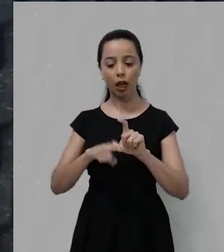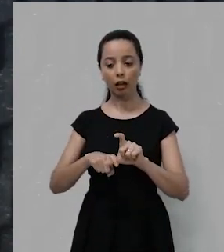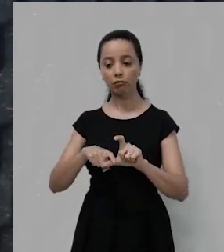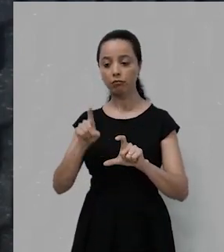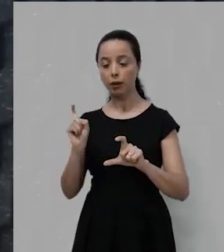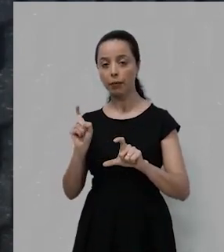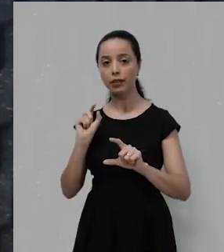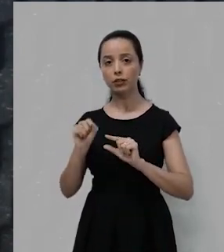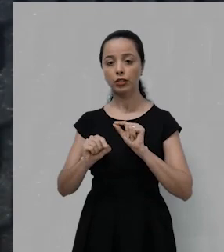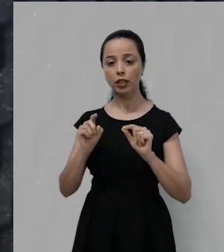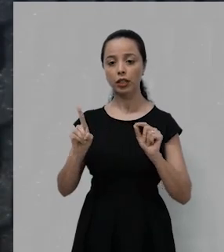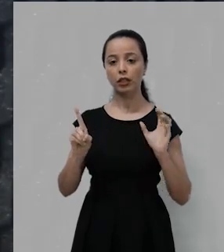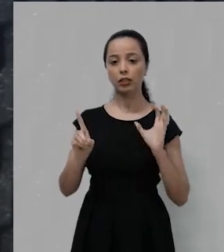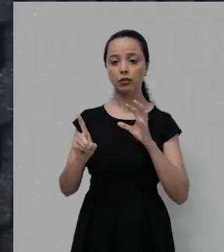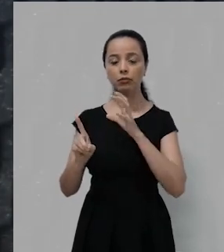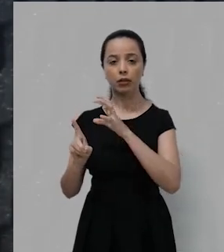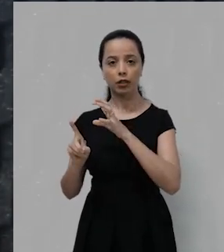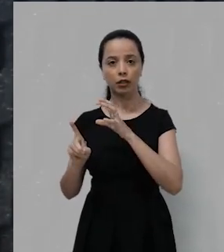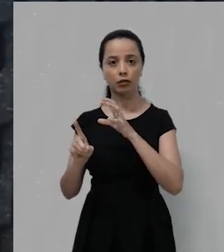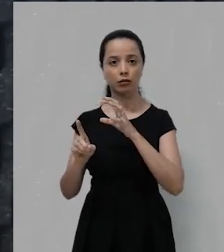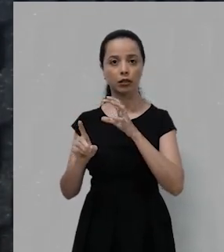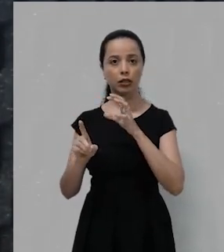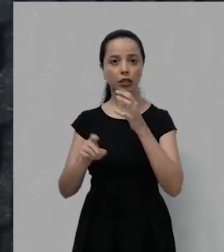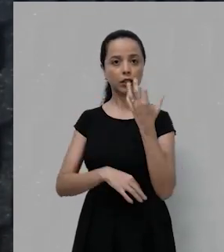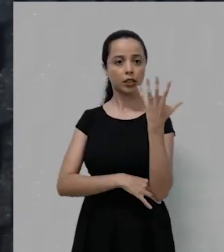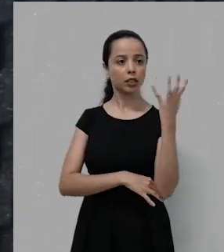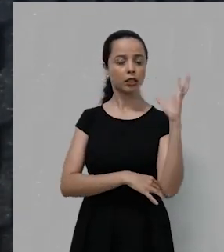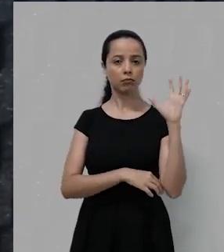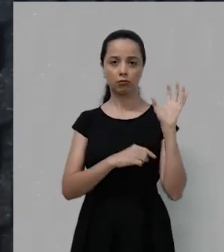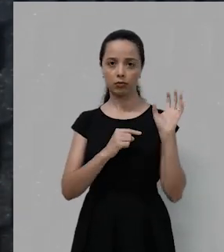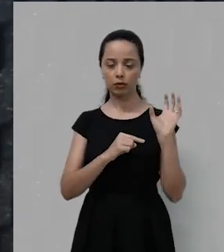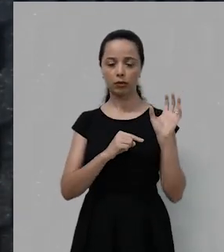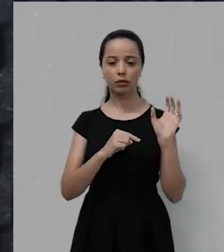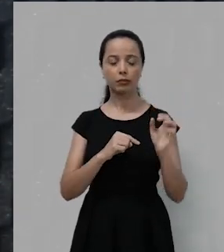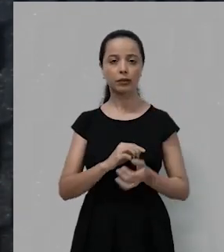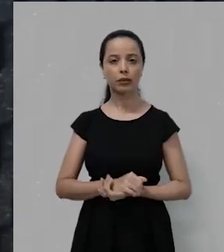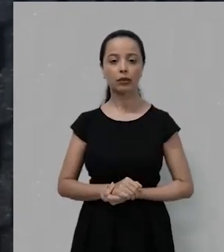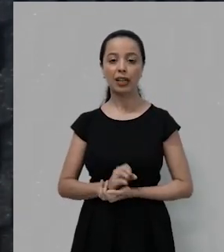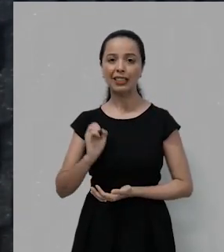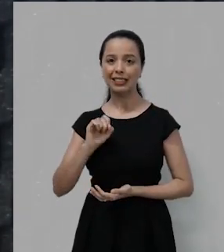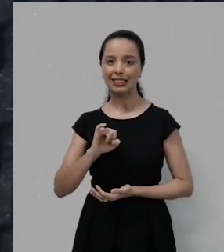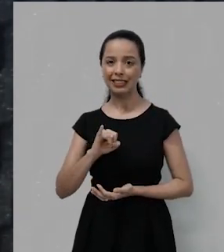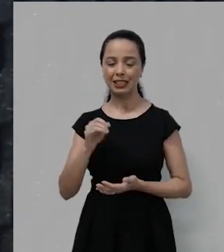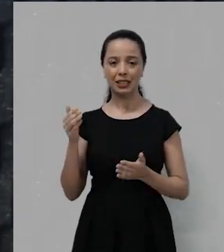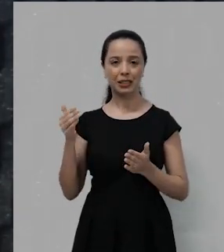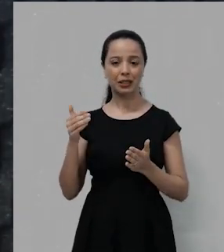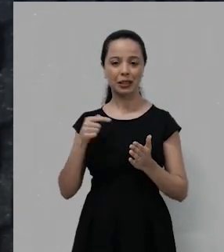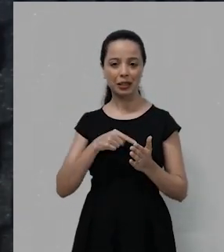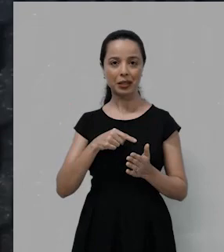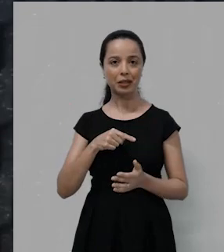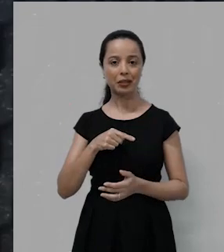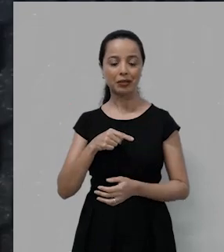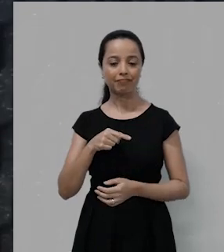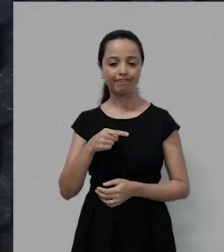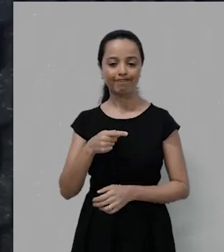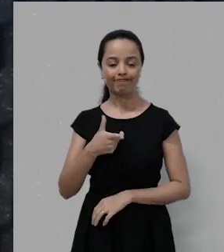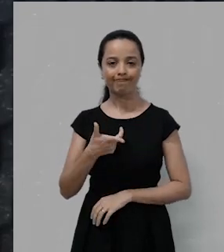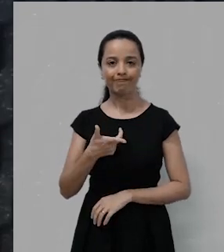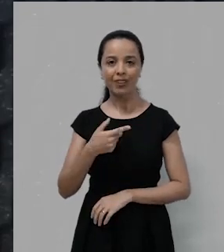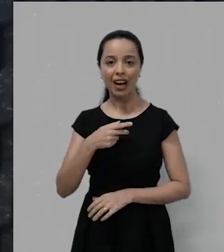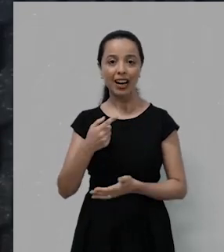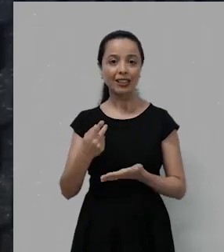de fatores de resistência ambiental. Se não fosse essa última afirmativa, essa letra B estaria